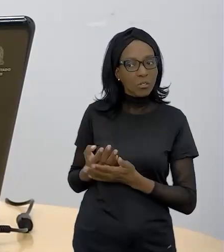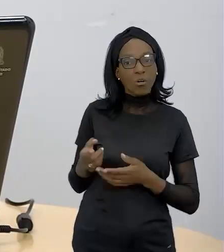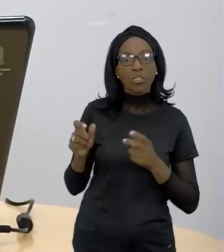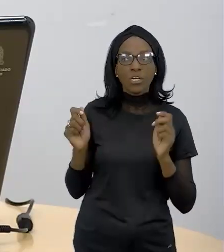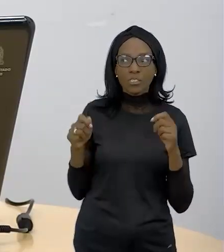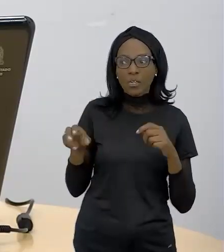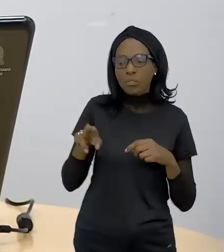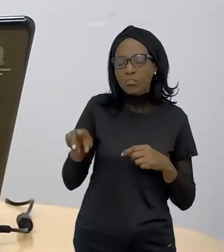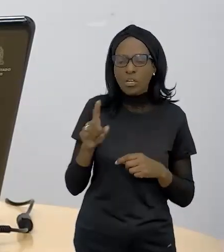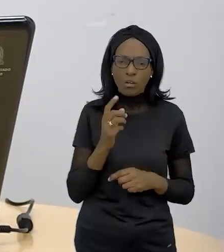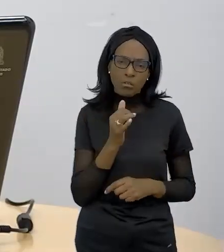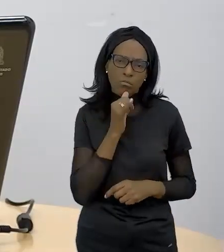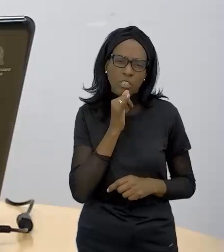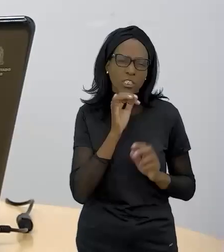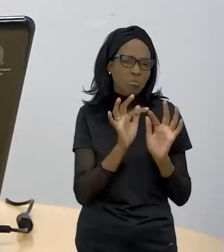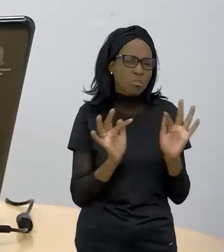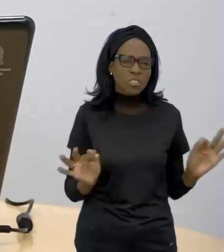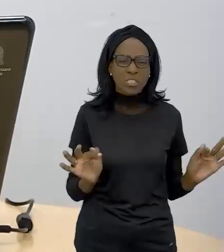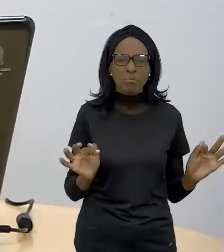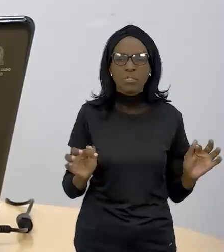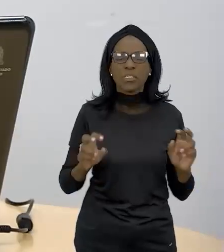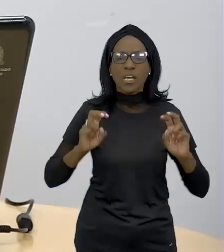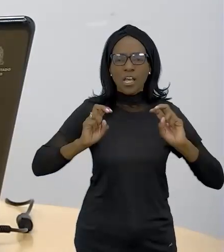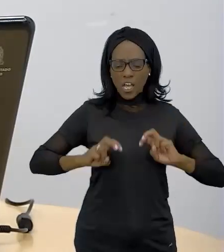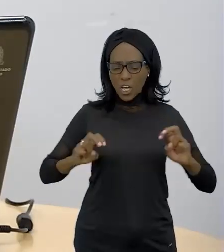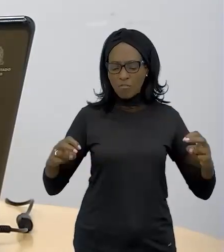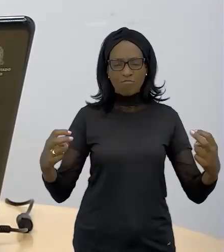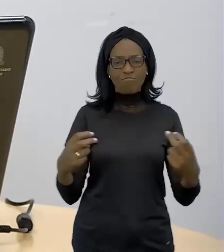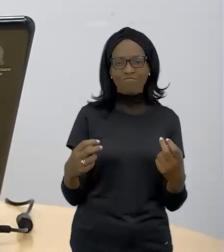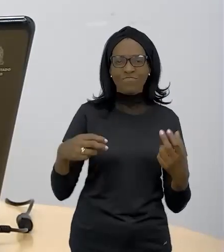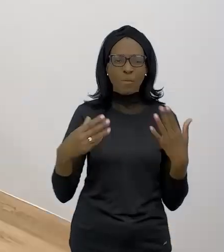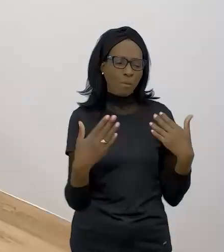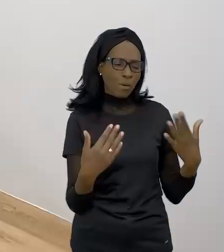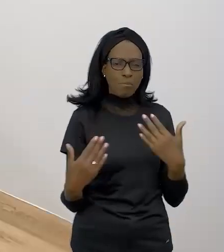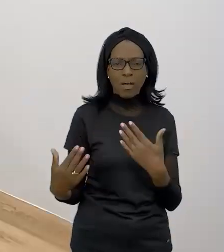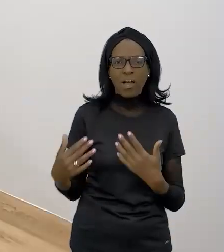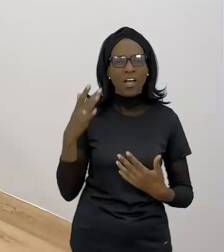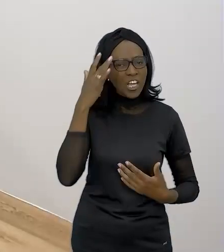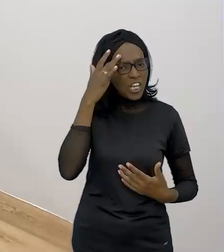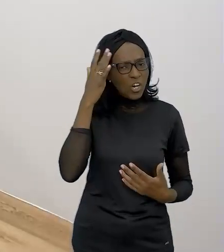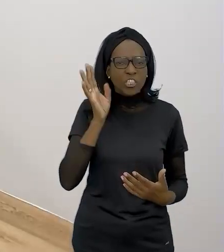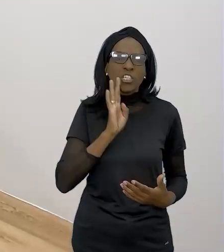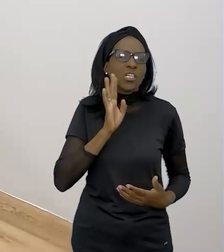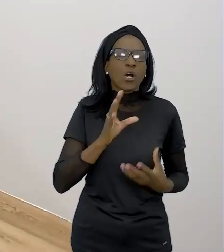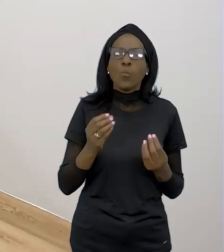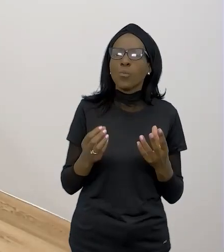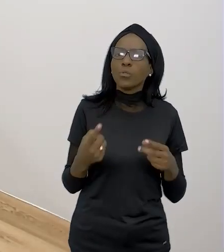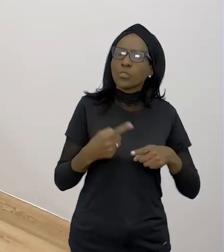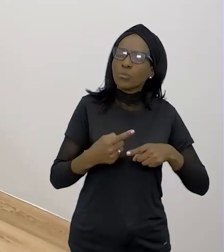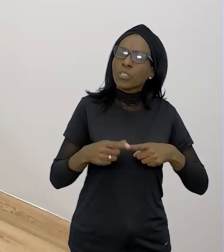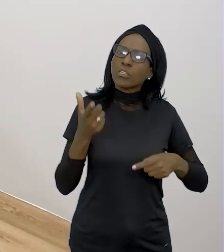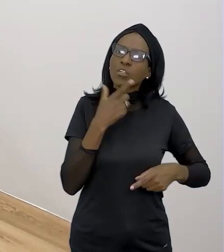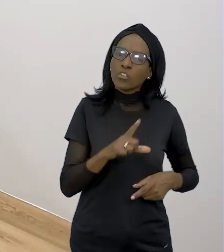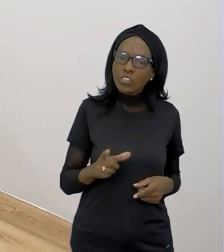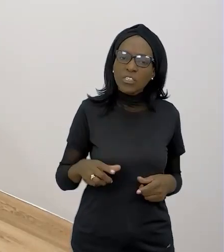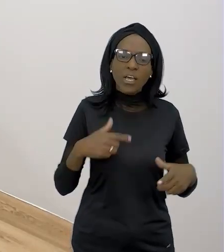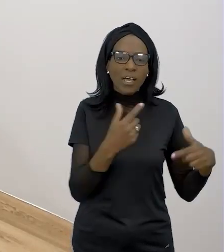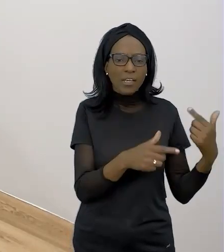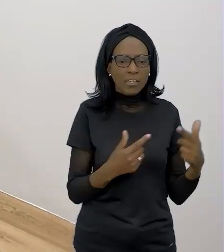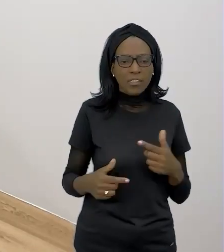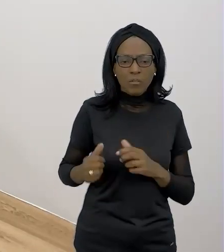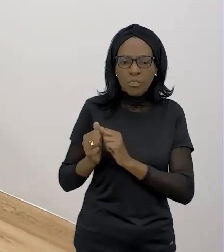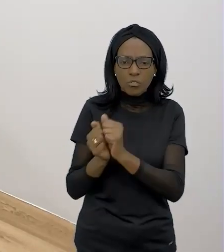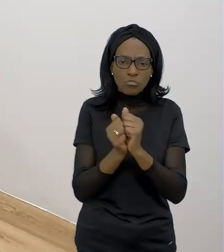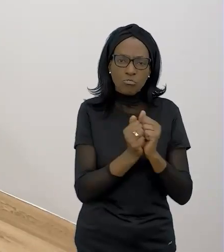uma bem simples, que é a roda de conversa. Eu achava ótimo, porque a gente conseguia trabalhar, inclusive, o